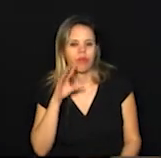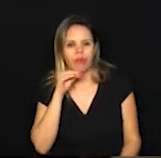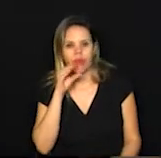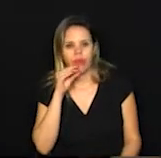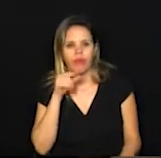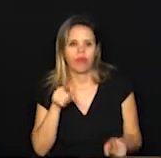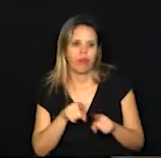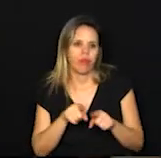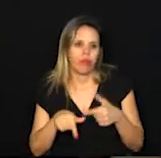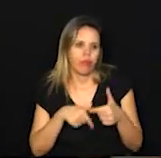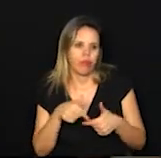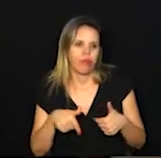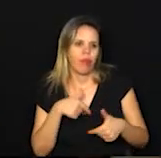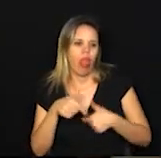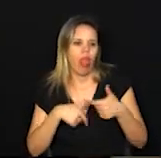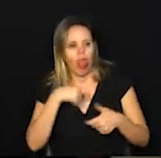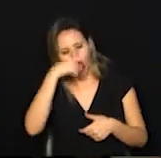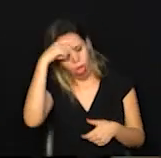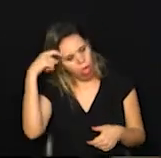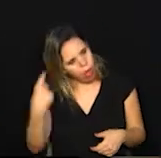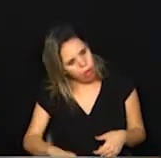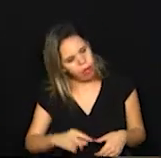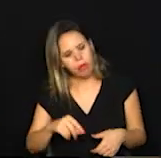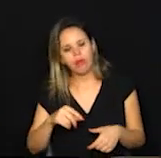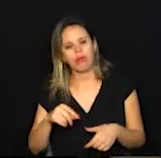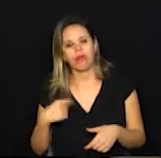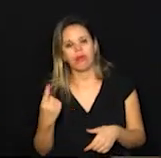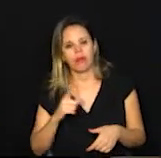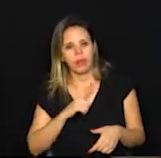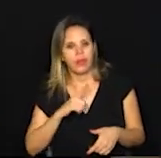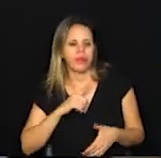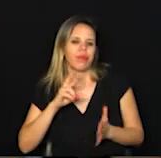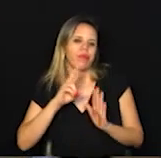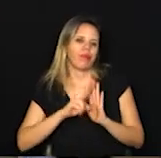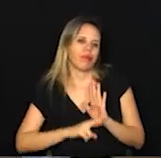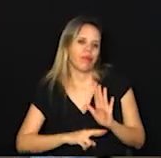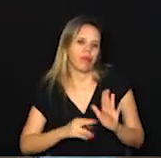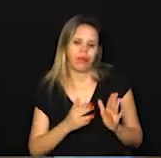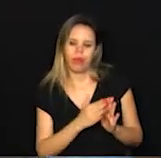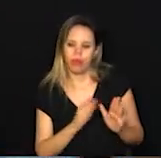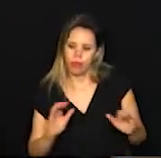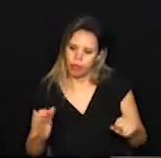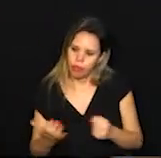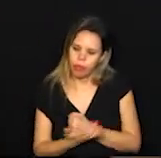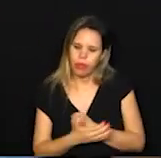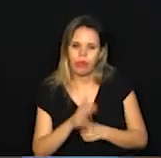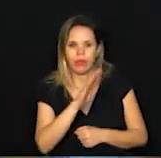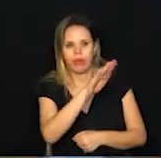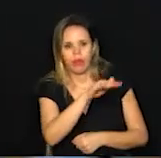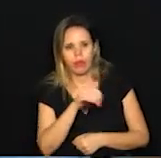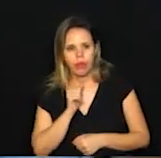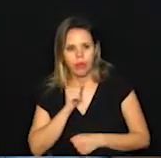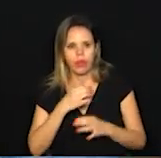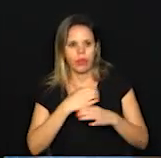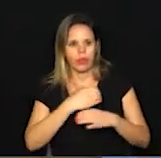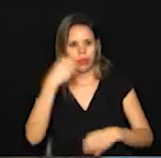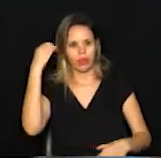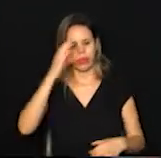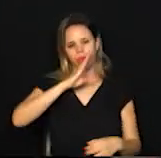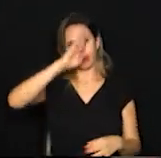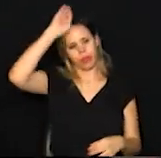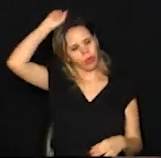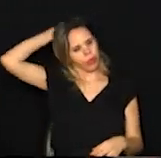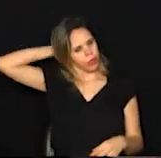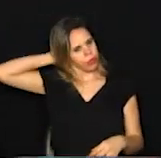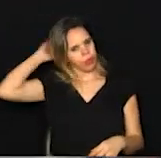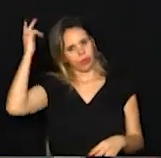que dá também. Todas as tratativas que você tem que ter em plena pandemia de chamar vir o corpo de bombeiros,